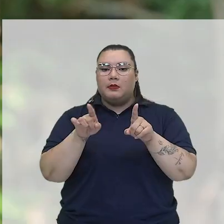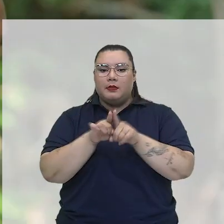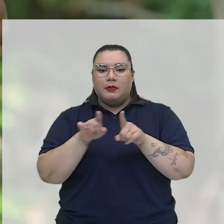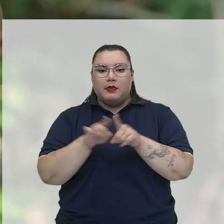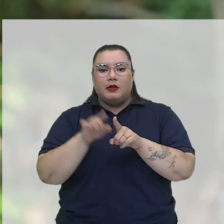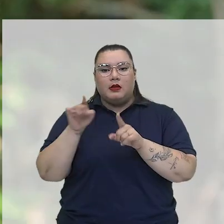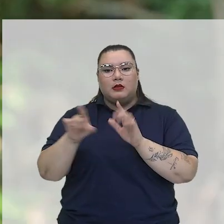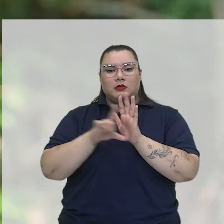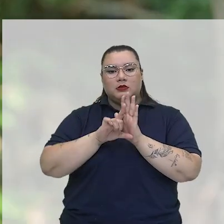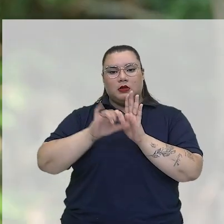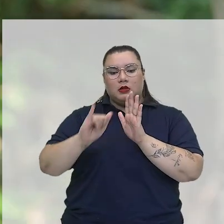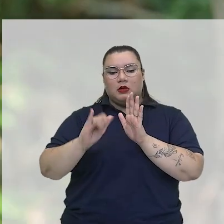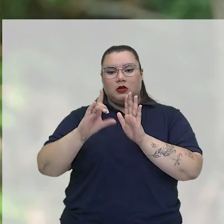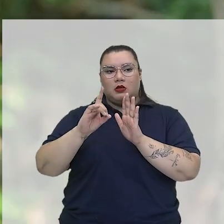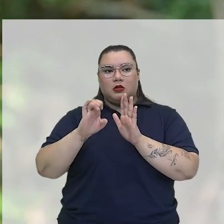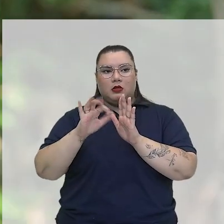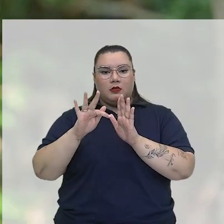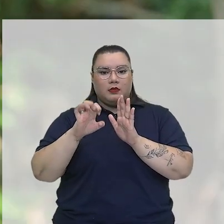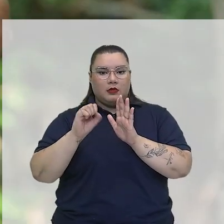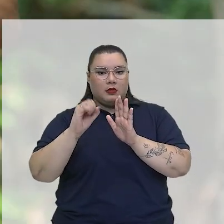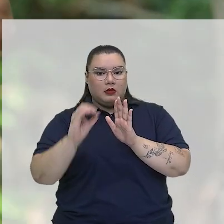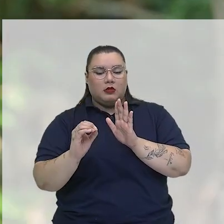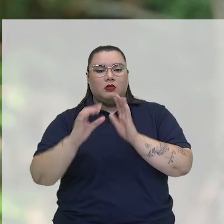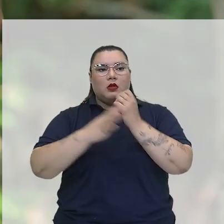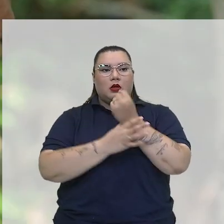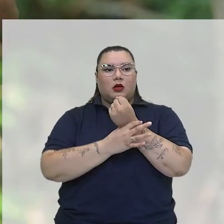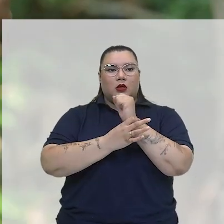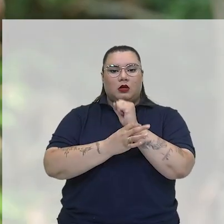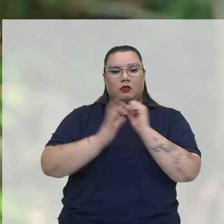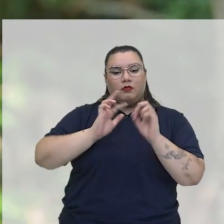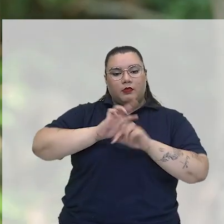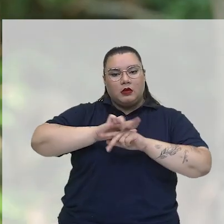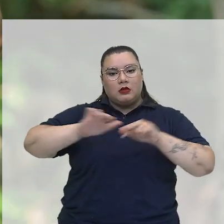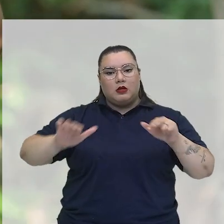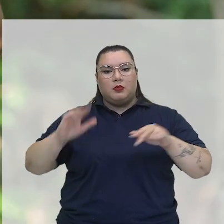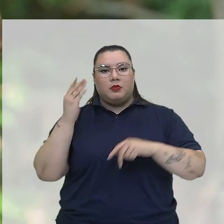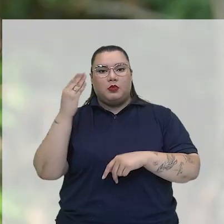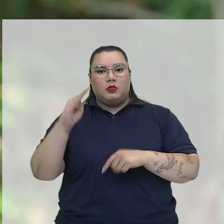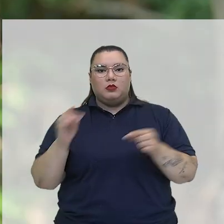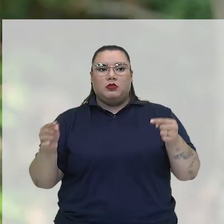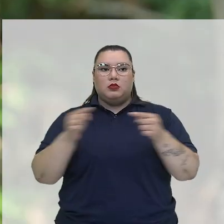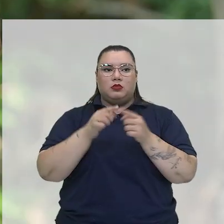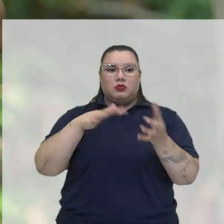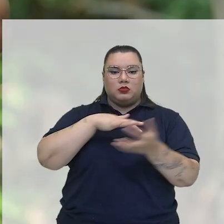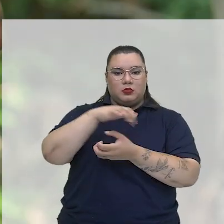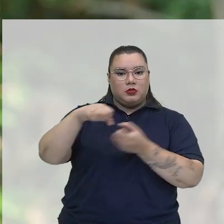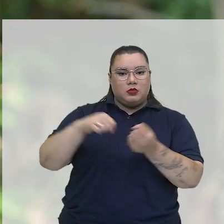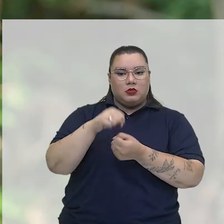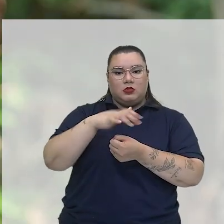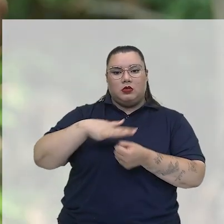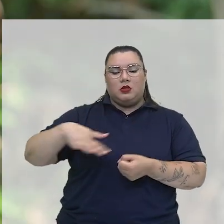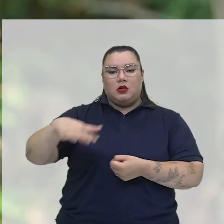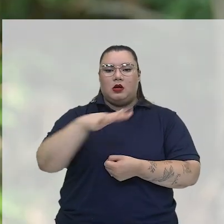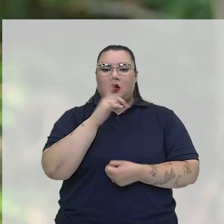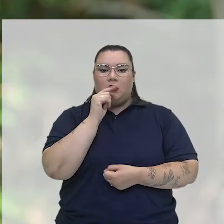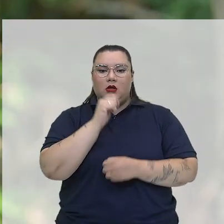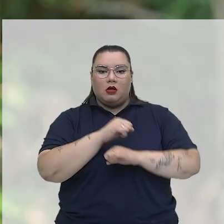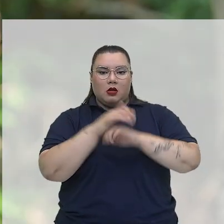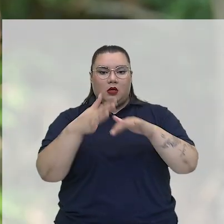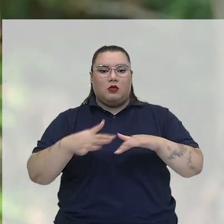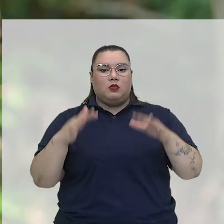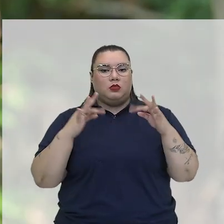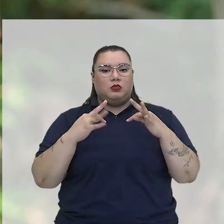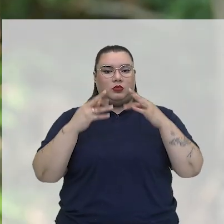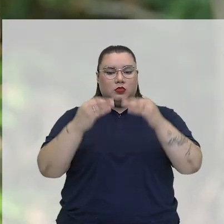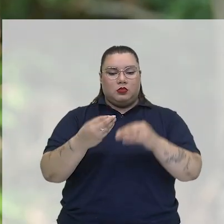a lei do defeso garante a diversidade biológica, garante a sustentabilidade daquele ambiente aquático e de todos os seres